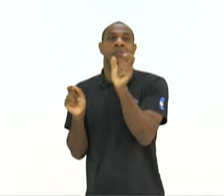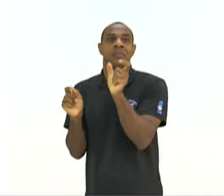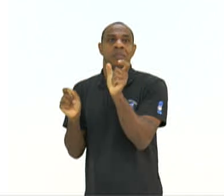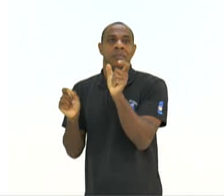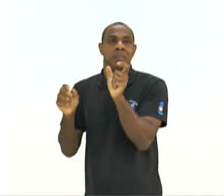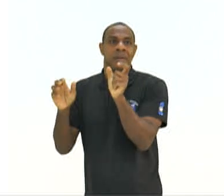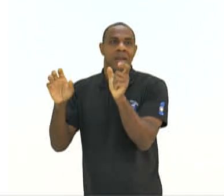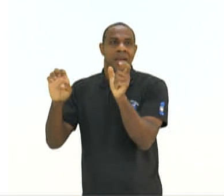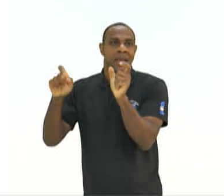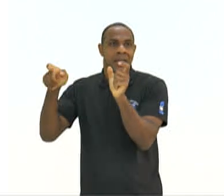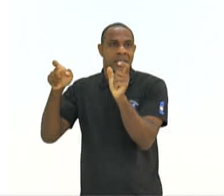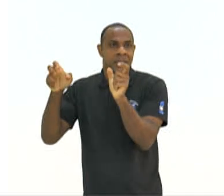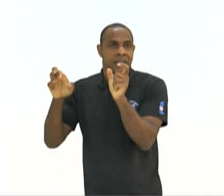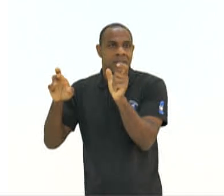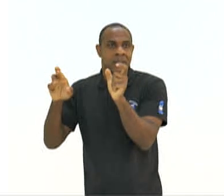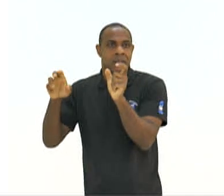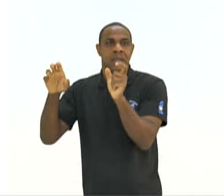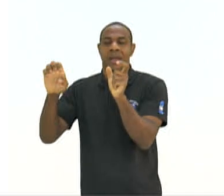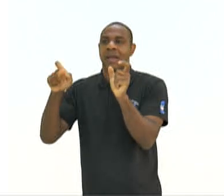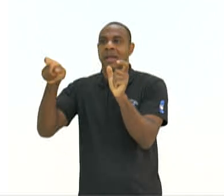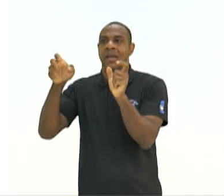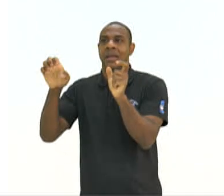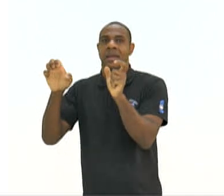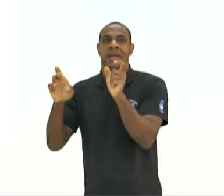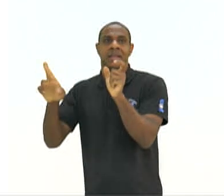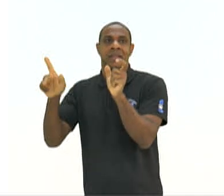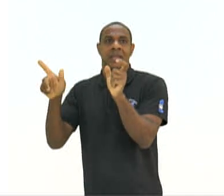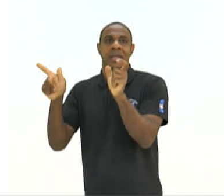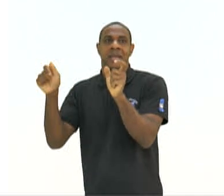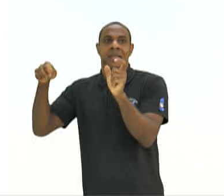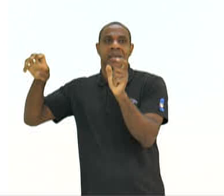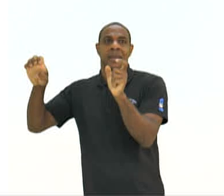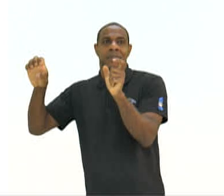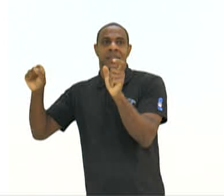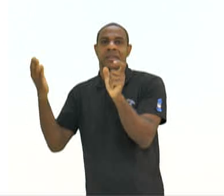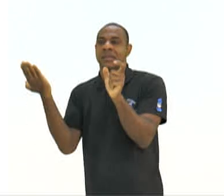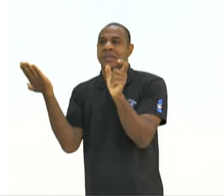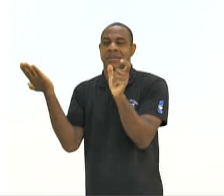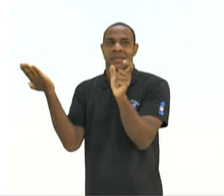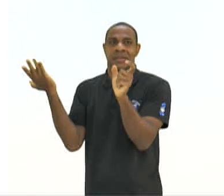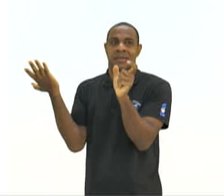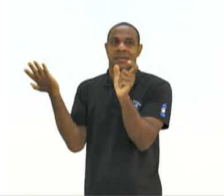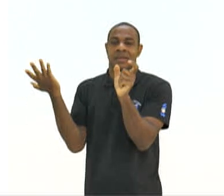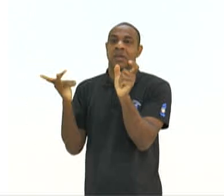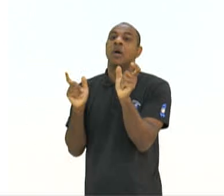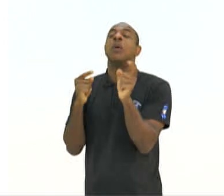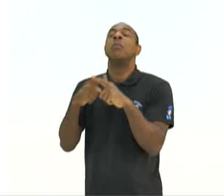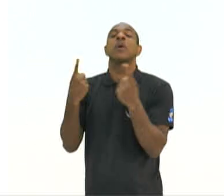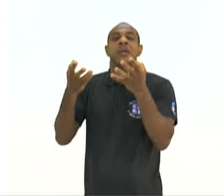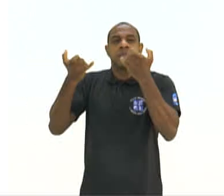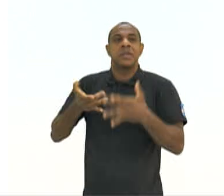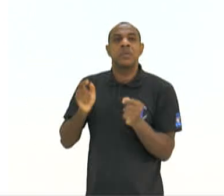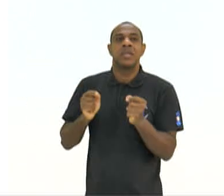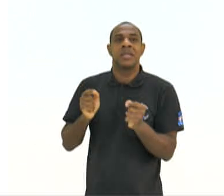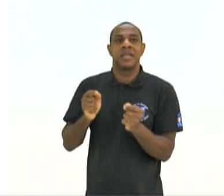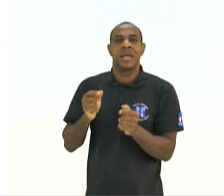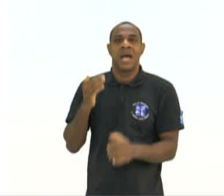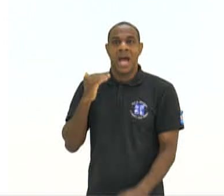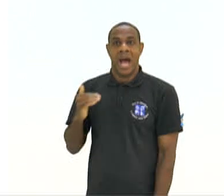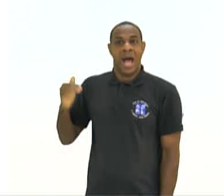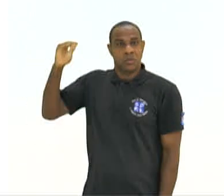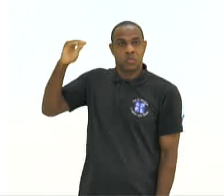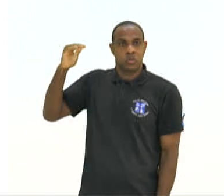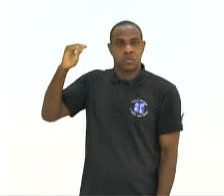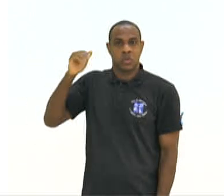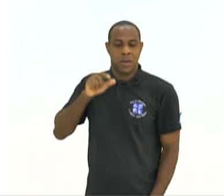extra games novamente, por quê? Porque fala que os adultos, eles preferem um extra game que envolva música,